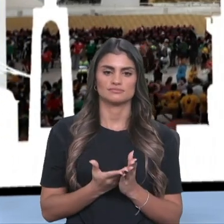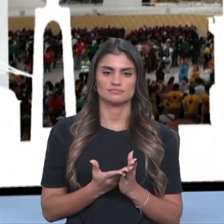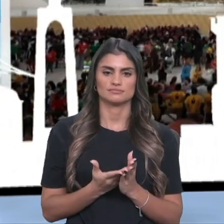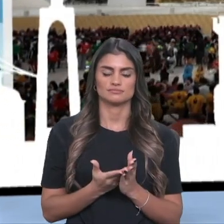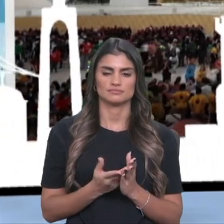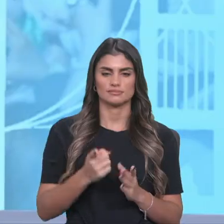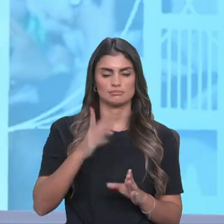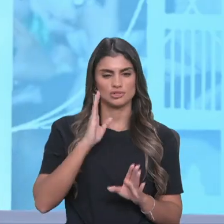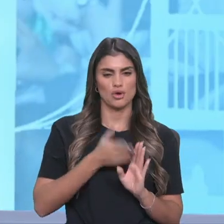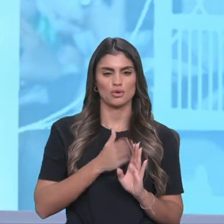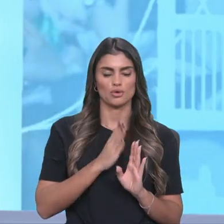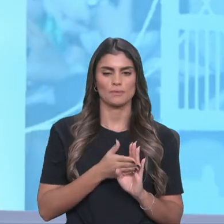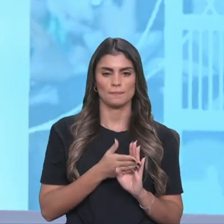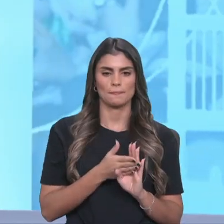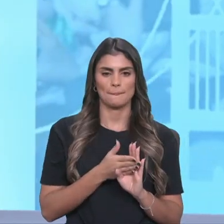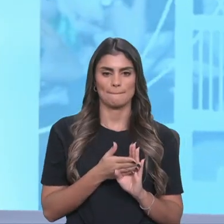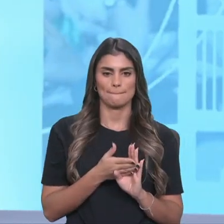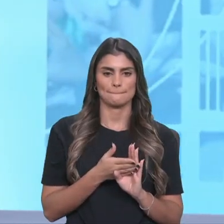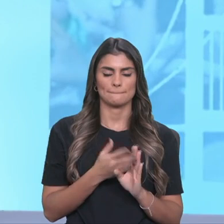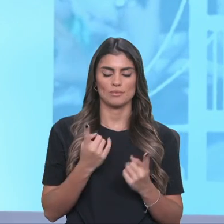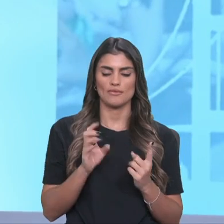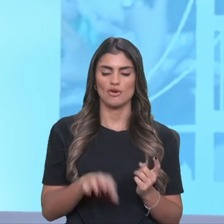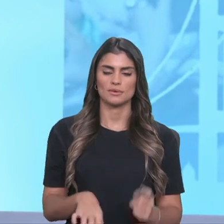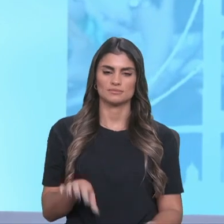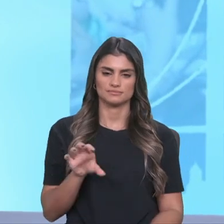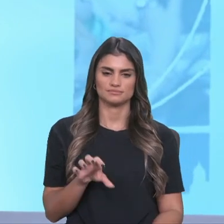É psicólogo e de alguma forma,